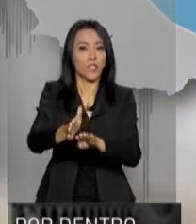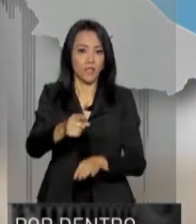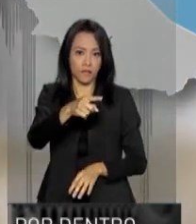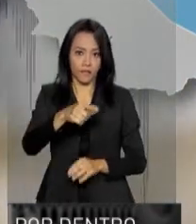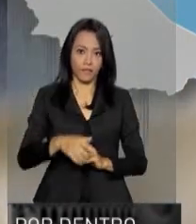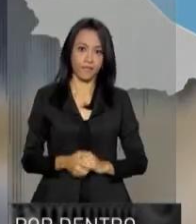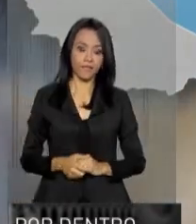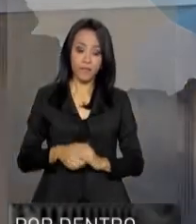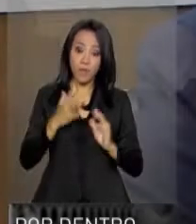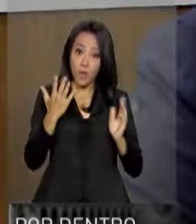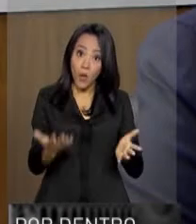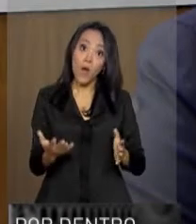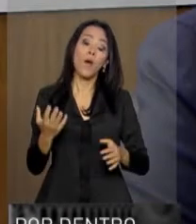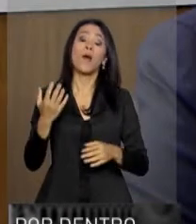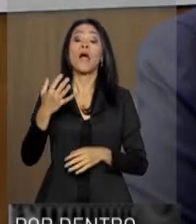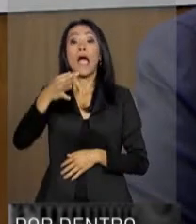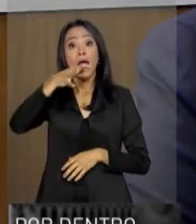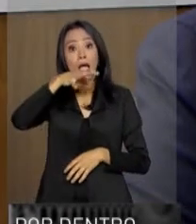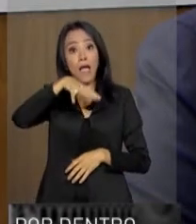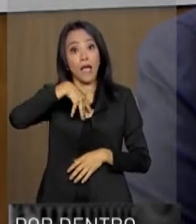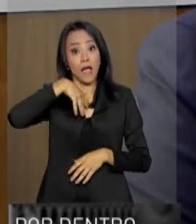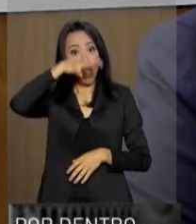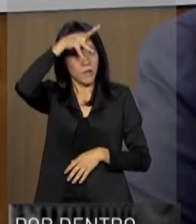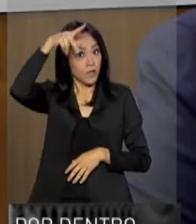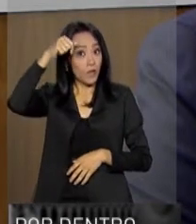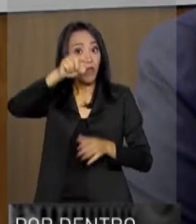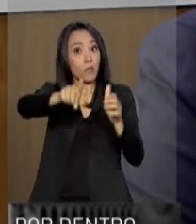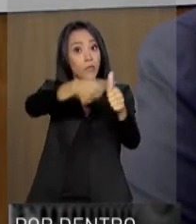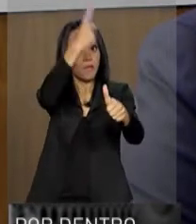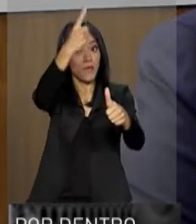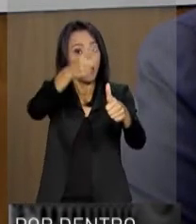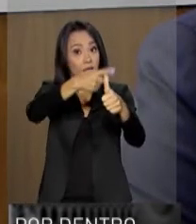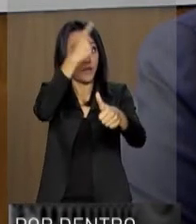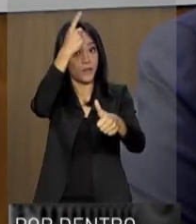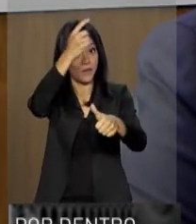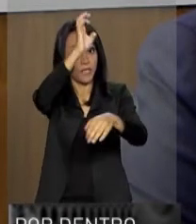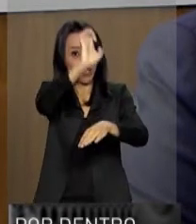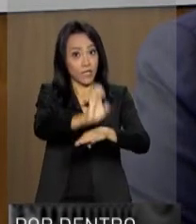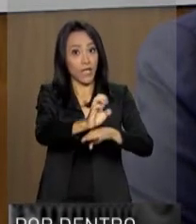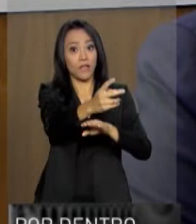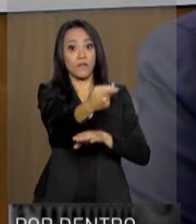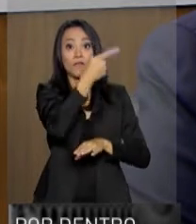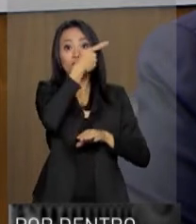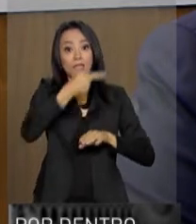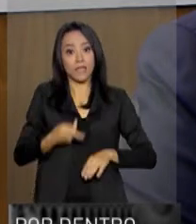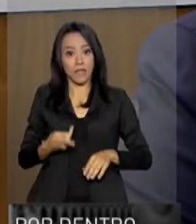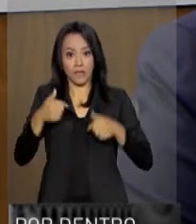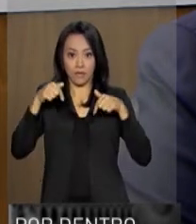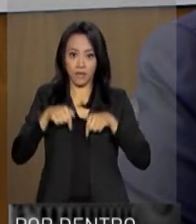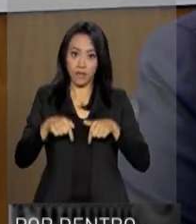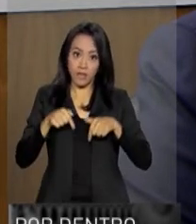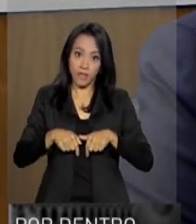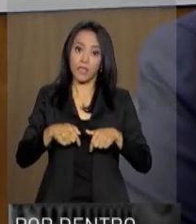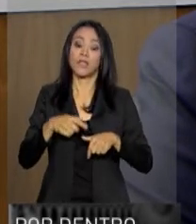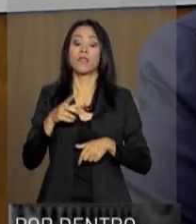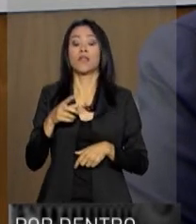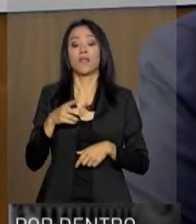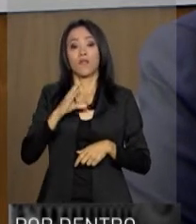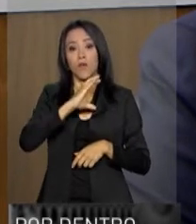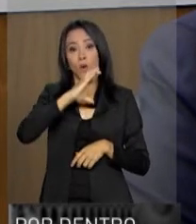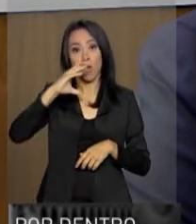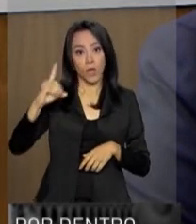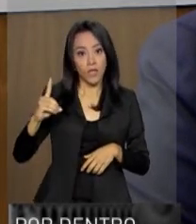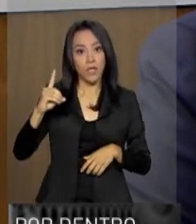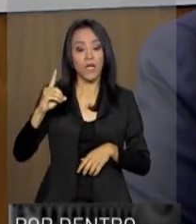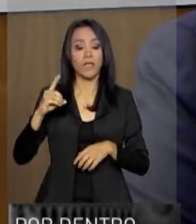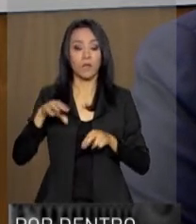o primeiro estado visitado por mim apresentando o programa numa reunião coordenada pelo governador amazonino mendes pelo senador